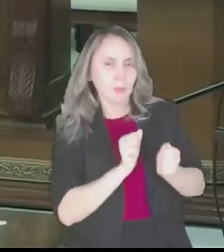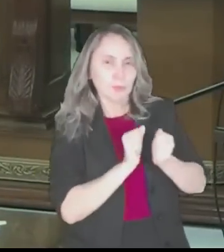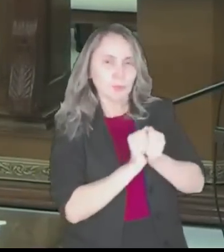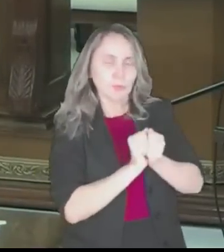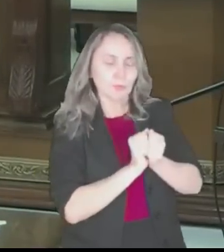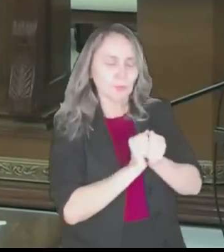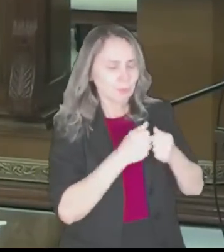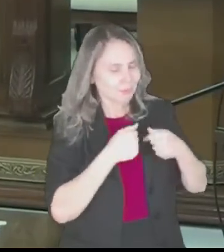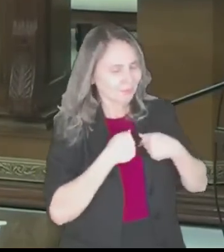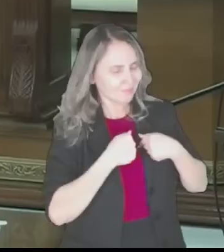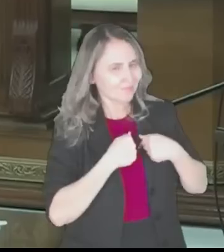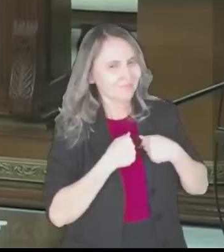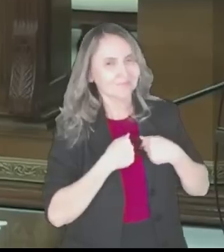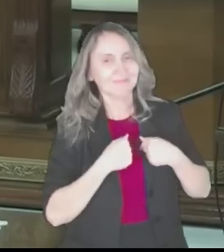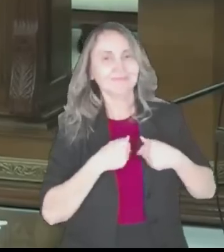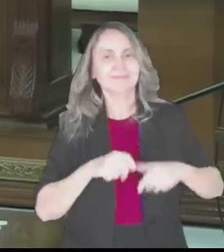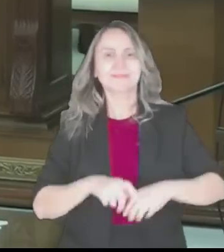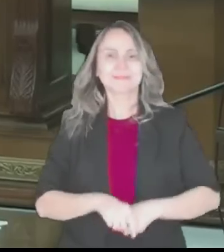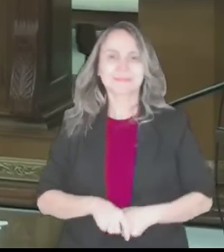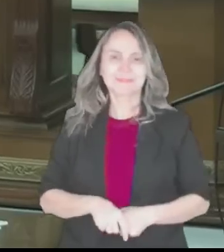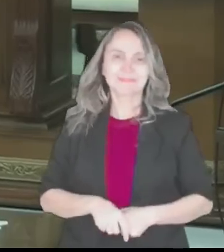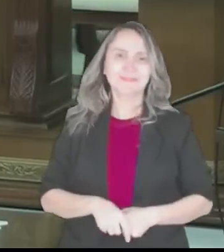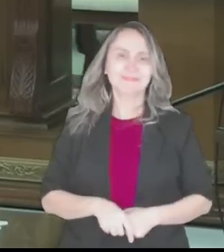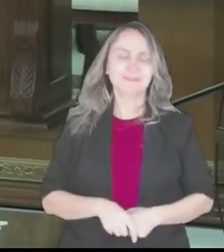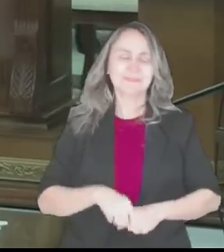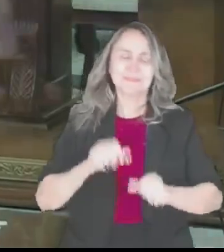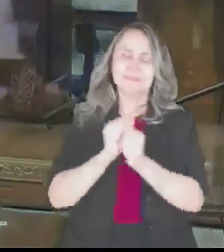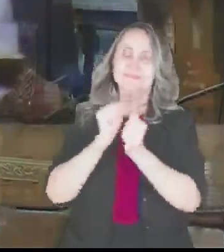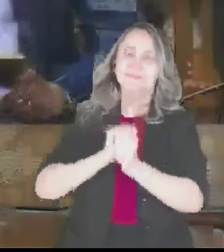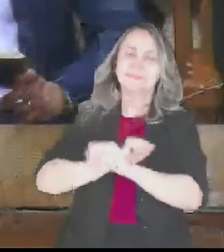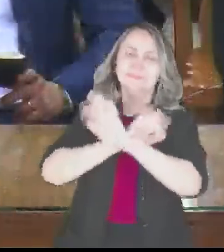aí. Eita, glória a Jesus.